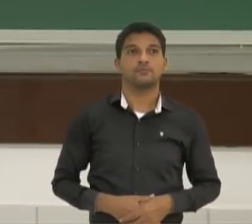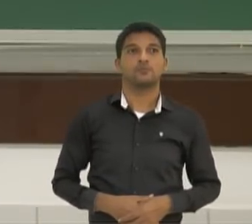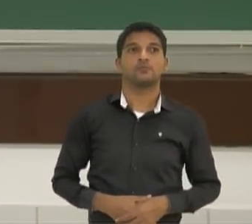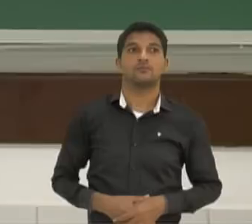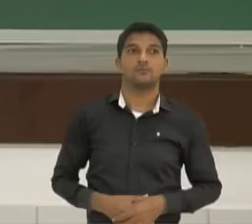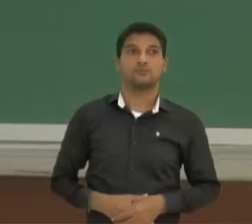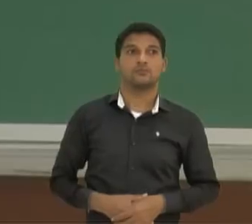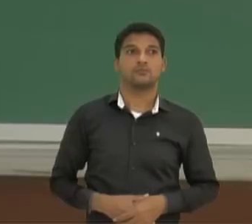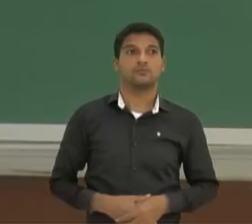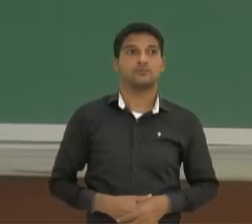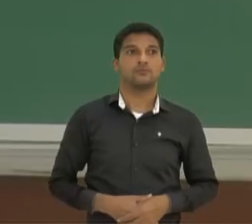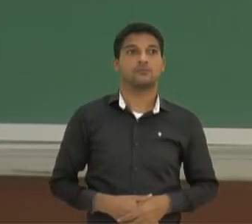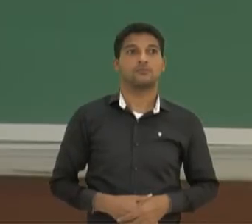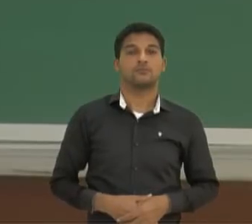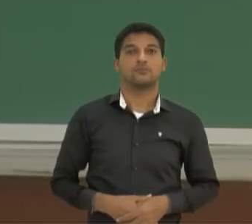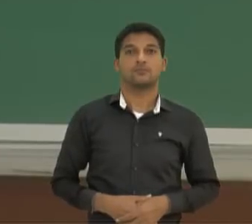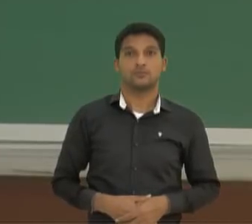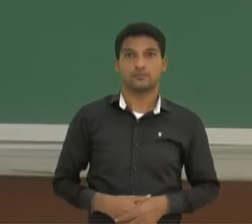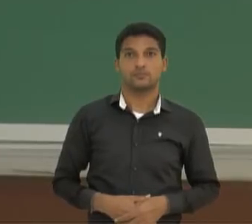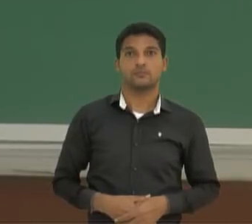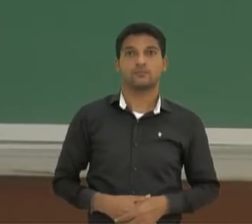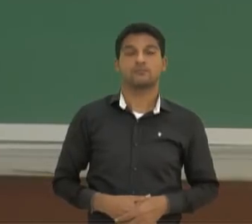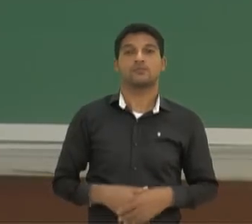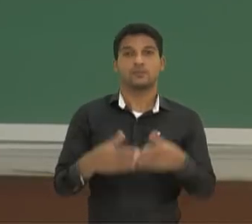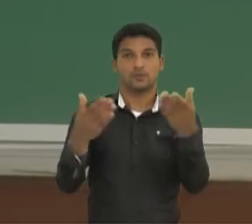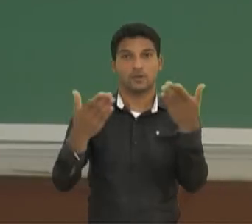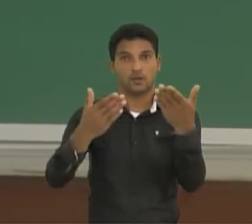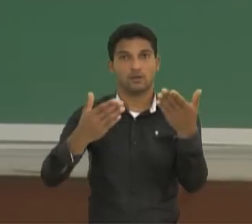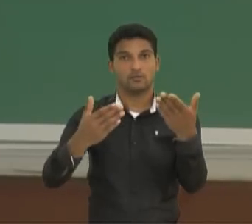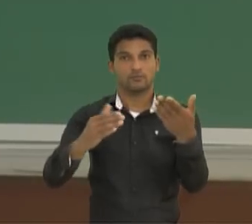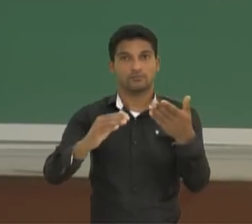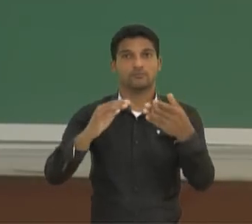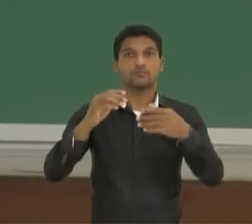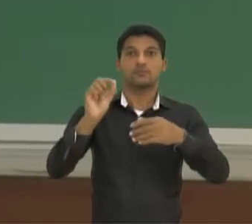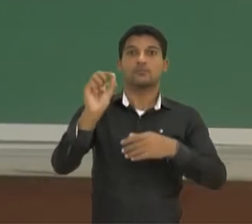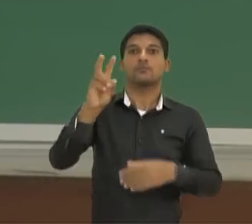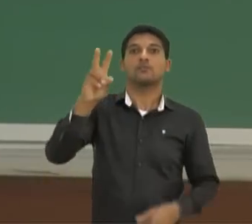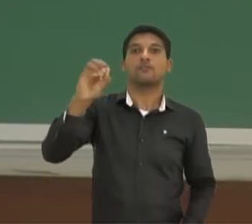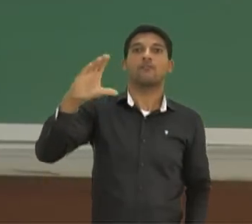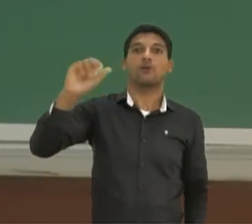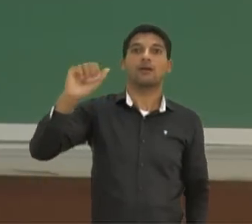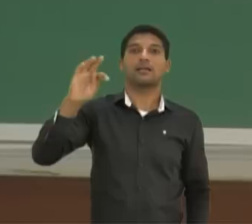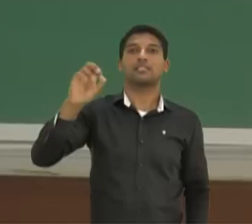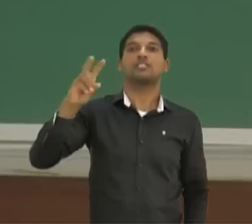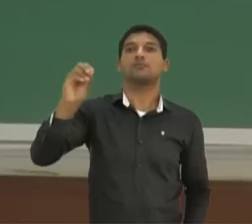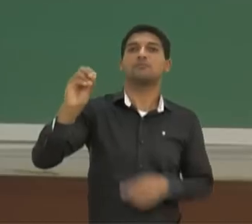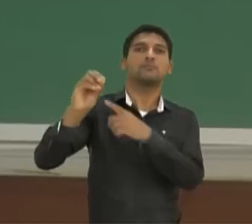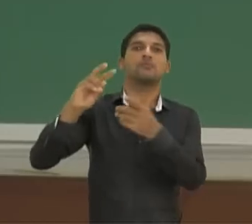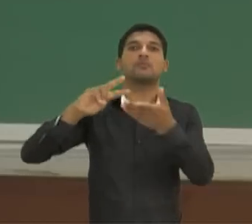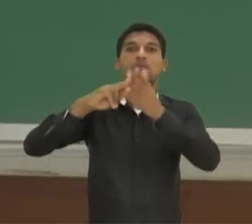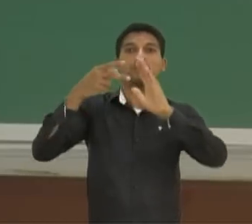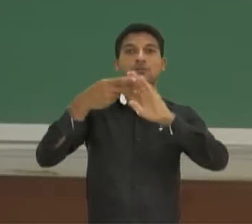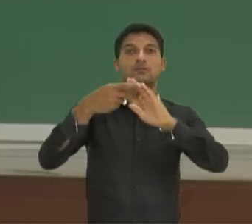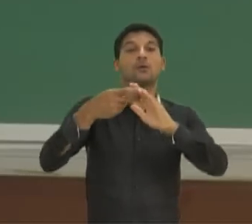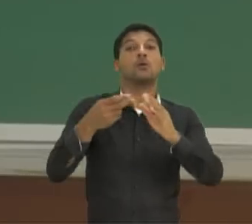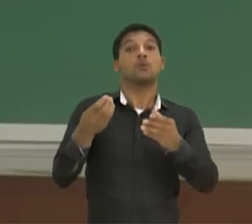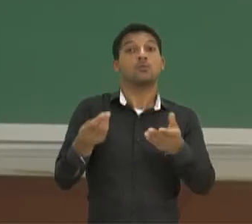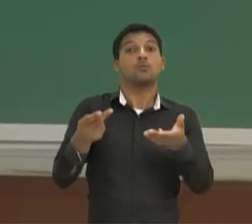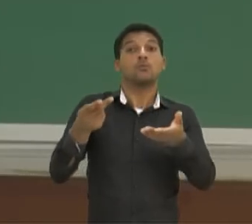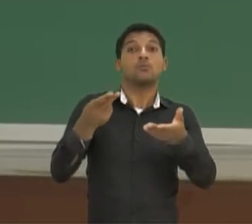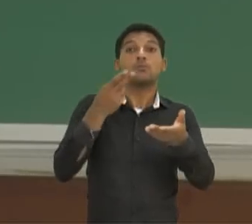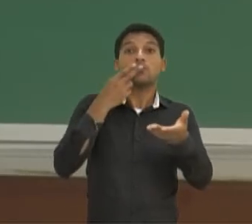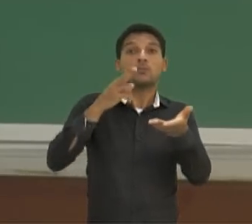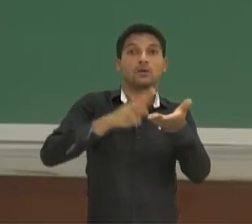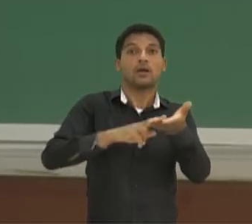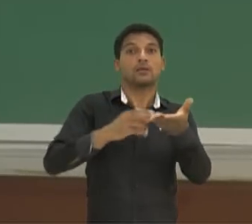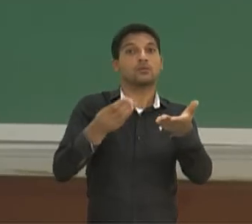pessoal? Então, retornando aqui para a ideia de vocativo, que eu quero que vocês memorizem. O que é o vocativo numa carta? Então,